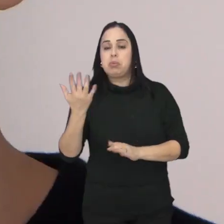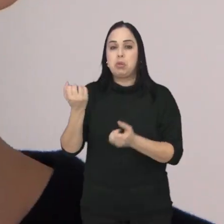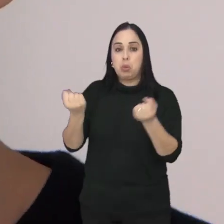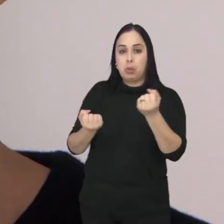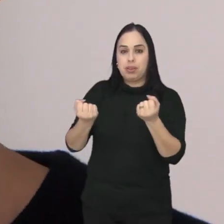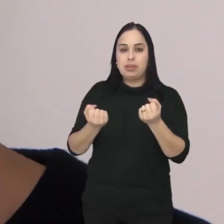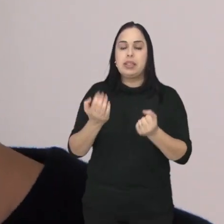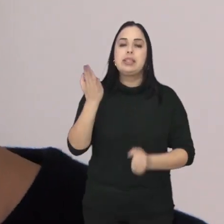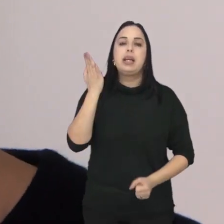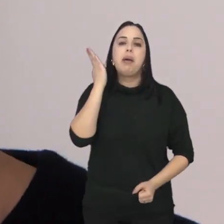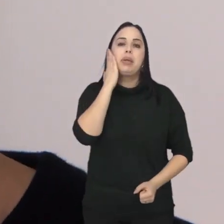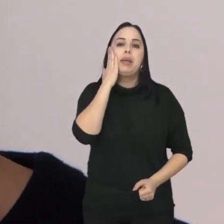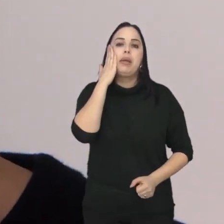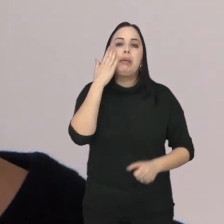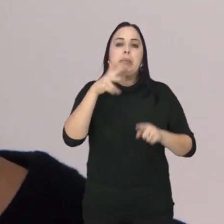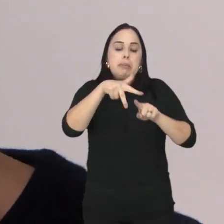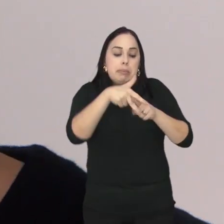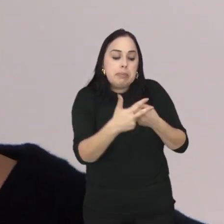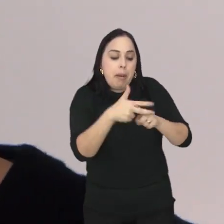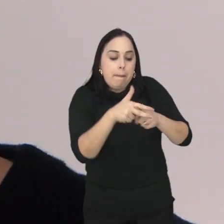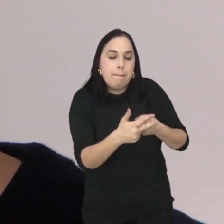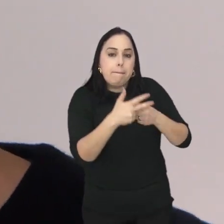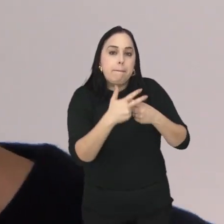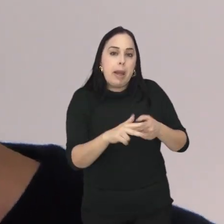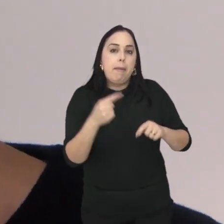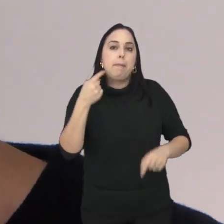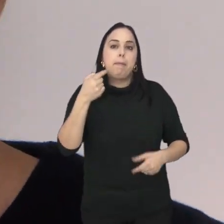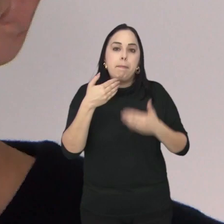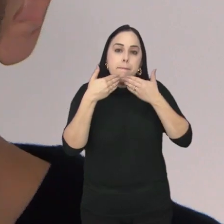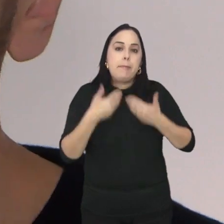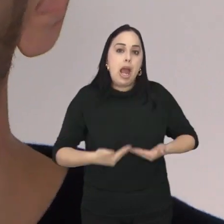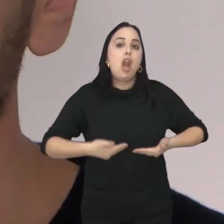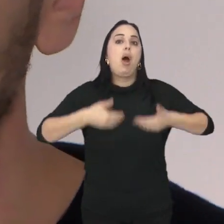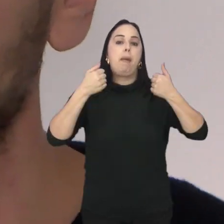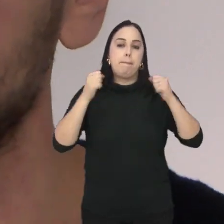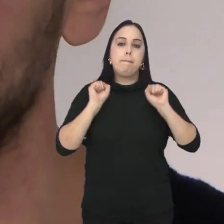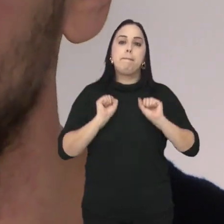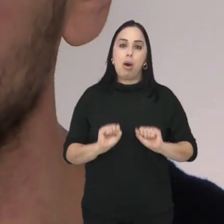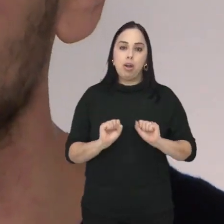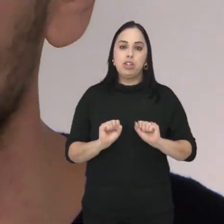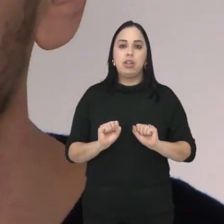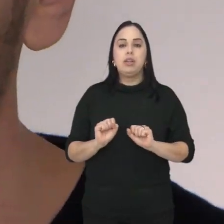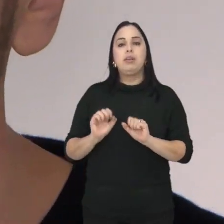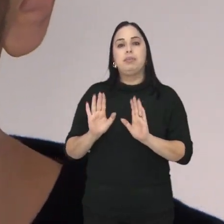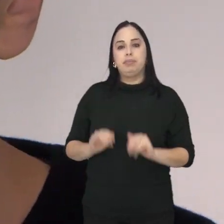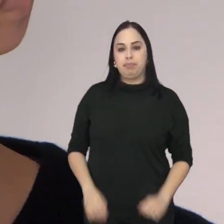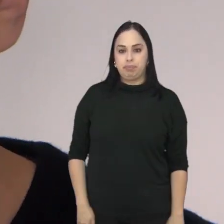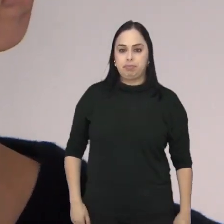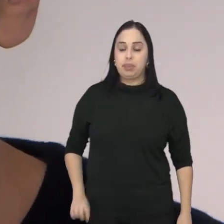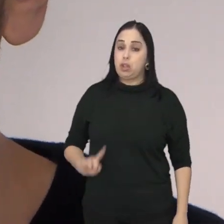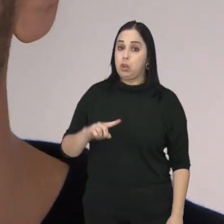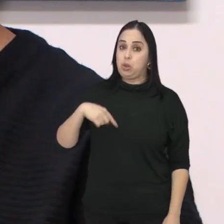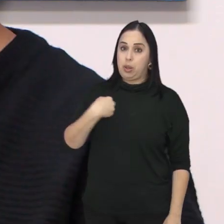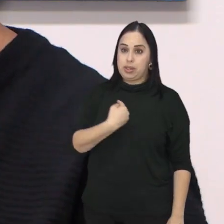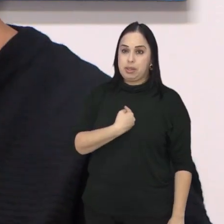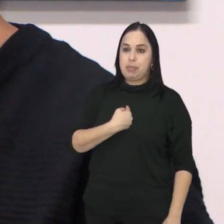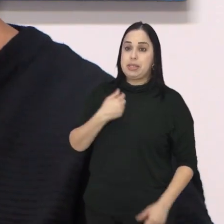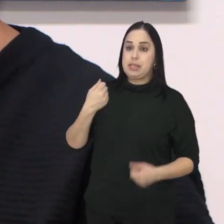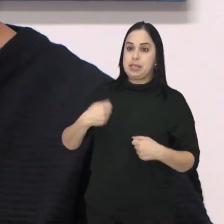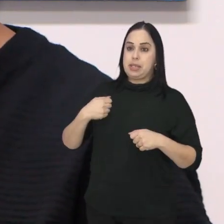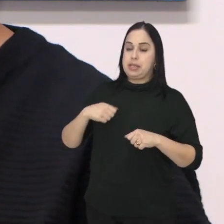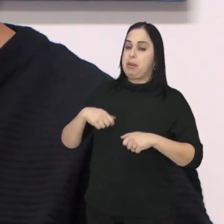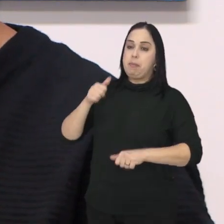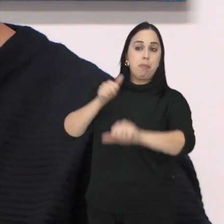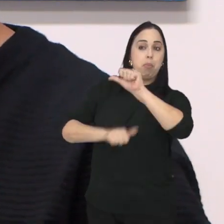Viária explica que diversas melhorias no trânsito podem ser pensadas a partir da análise das ocorrências. A gente precisa